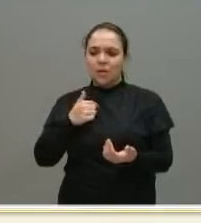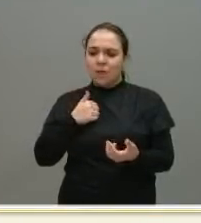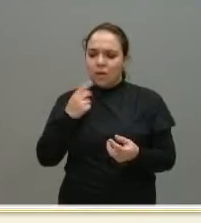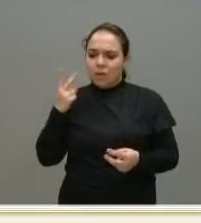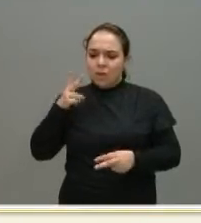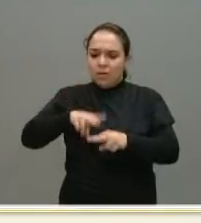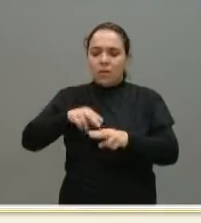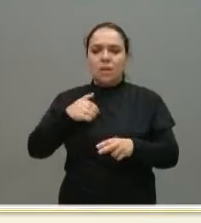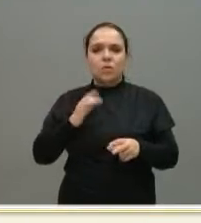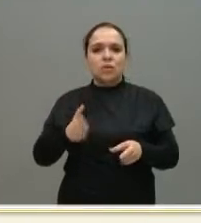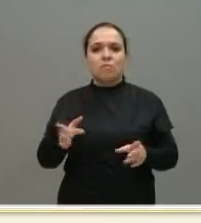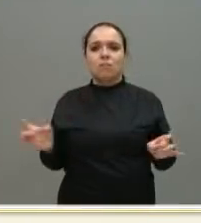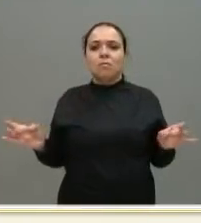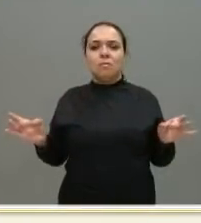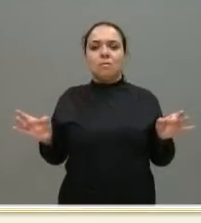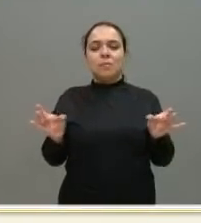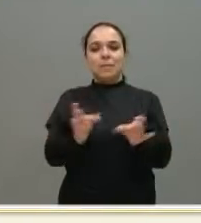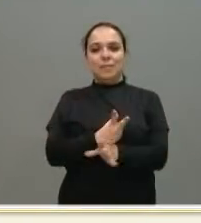Estou pronto,